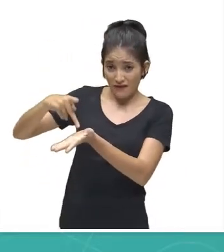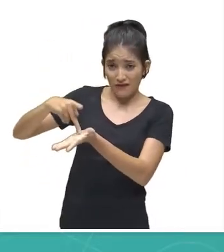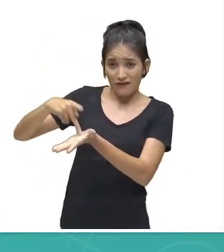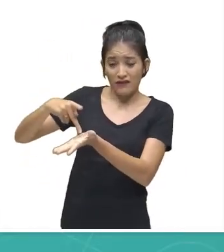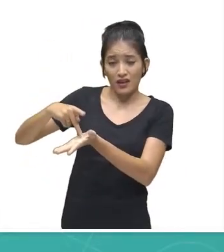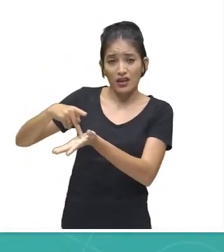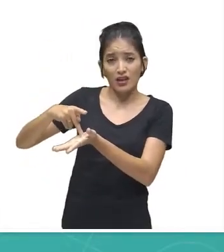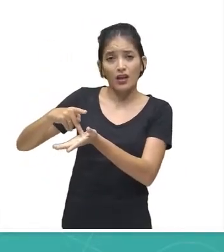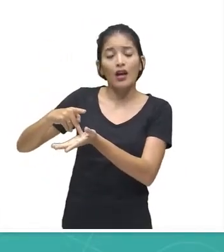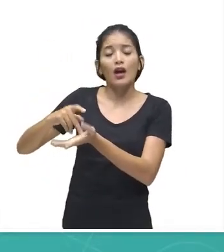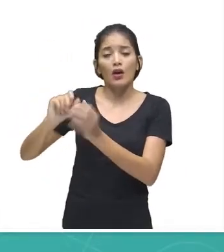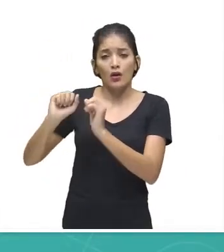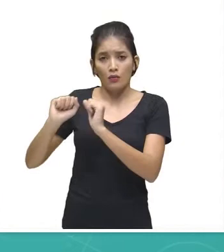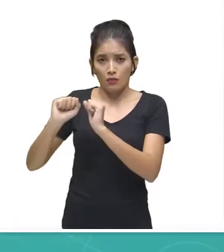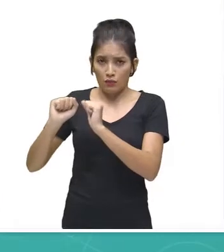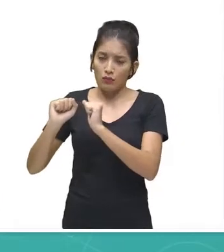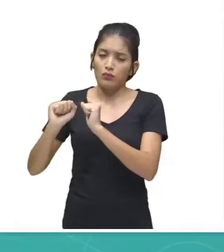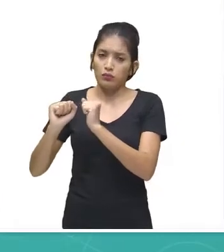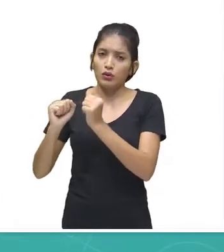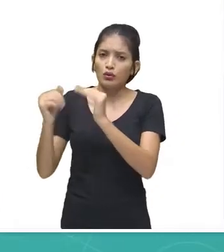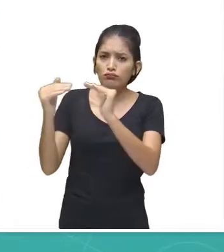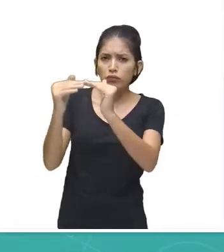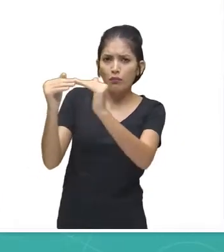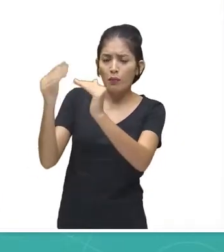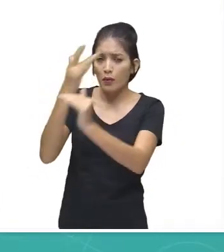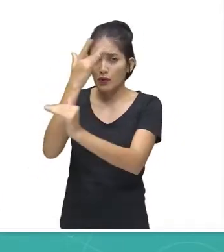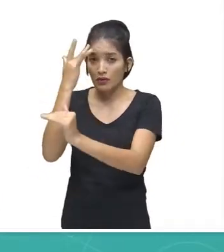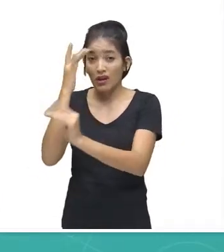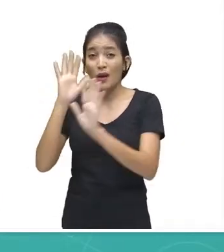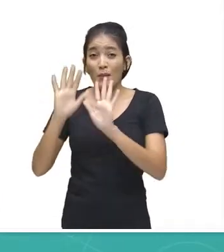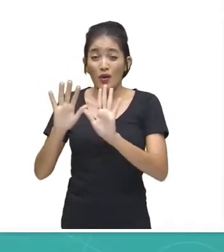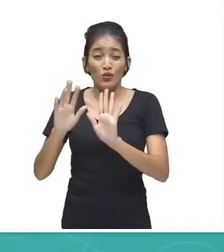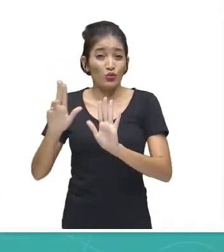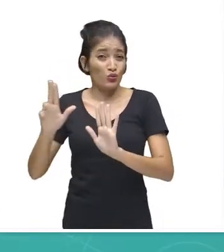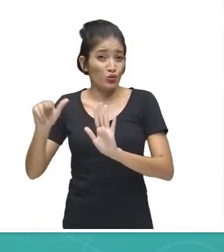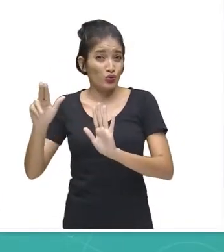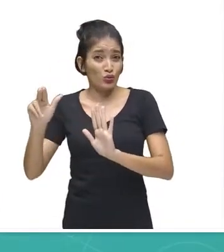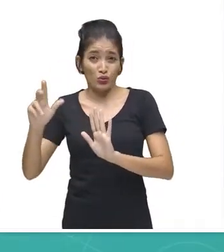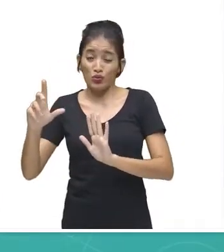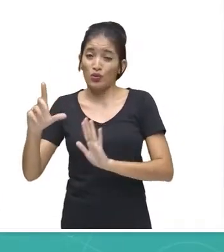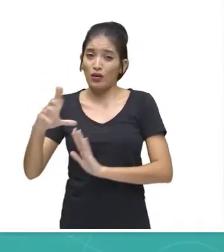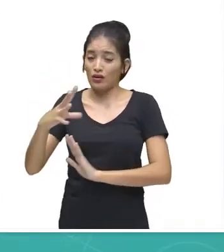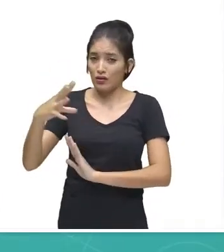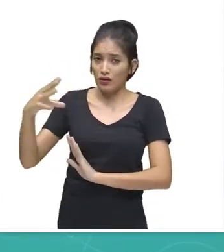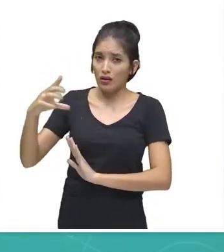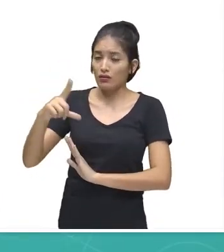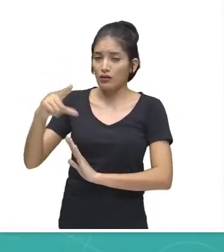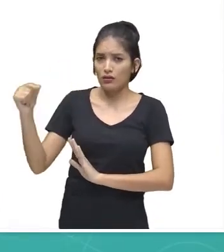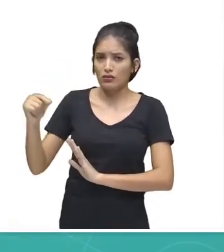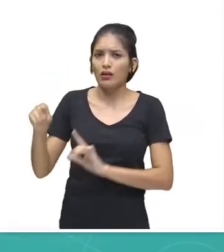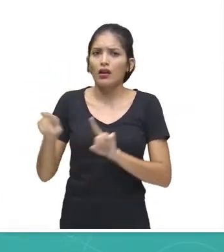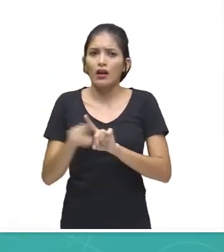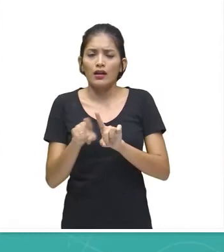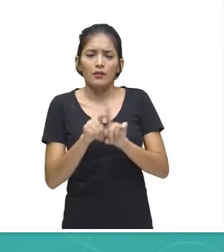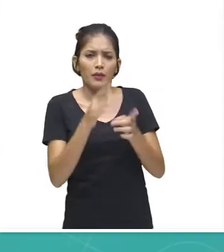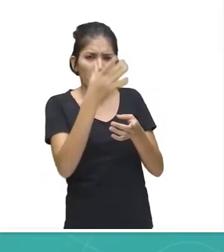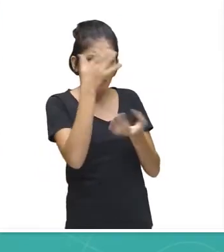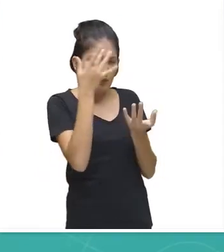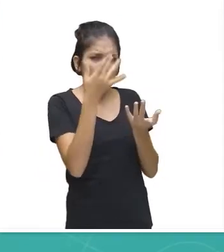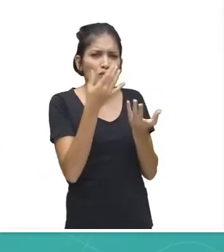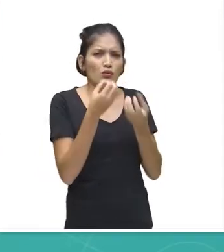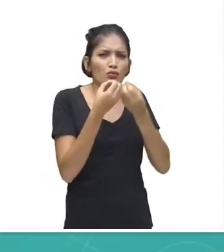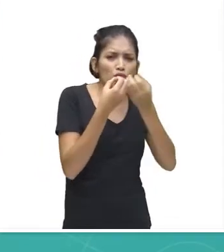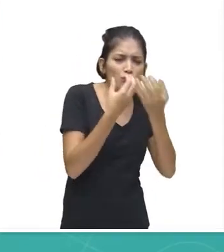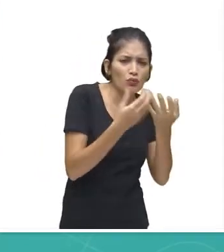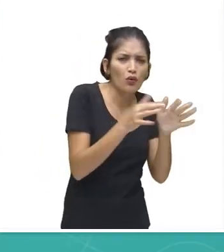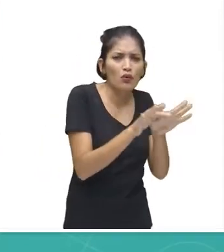pode ser combatida com pessoas, mas ela nunca passará. A honestidade. Podem existir muitas